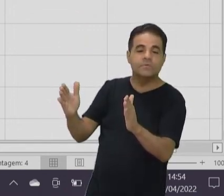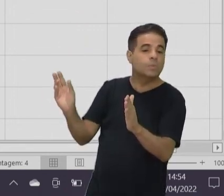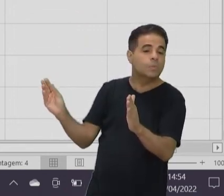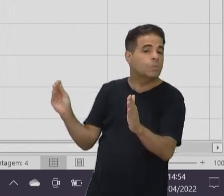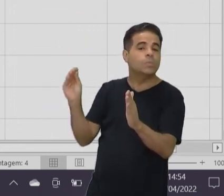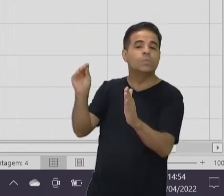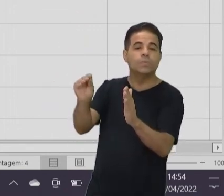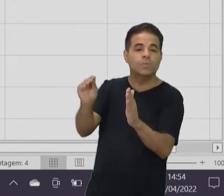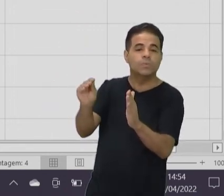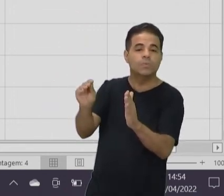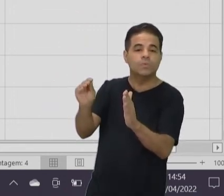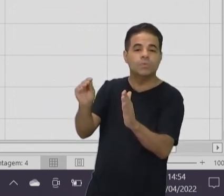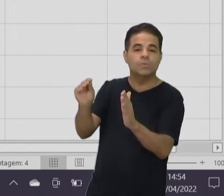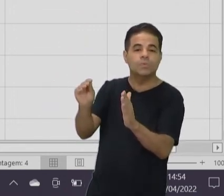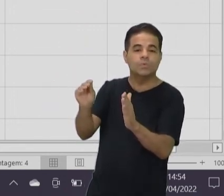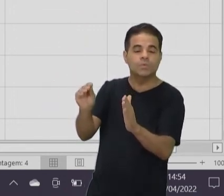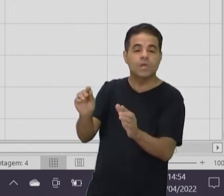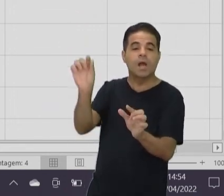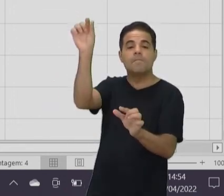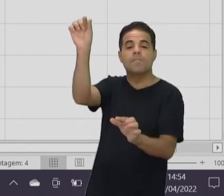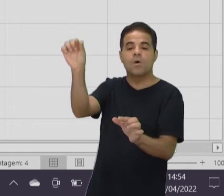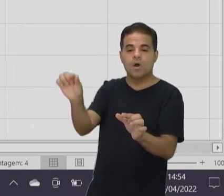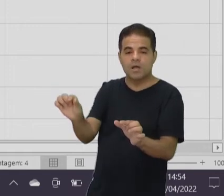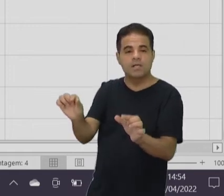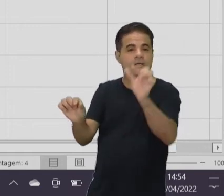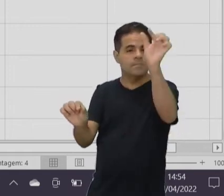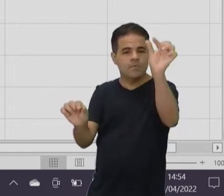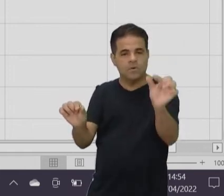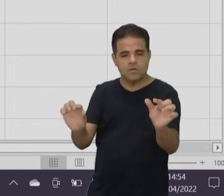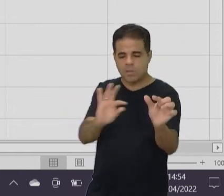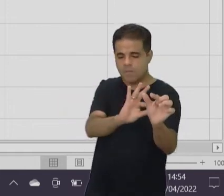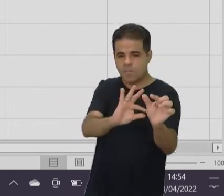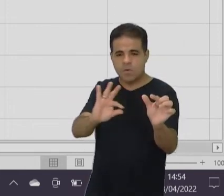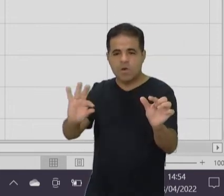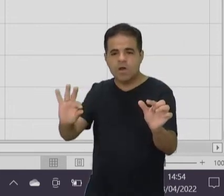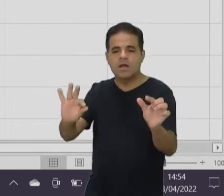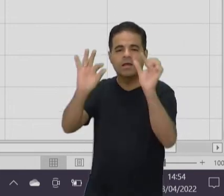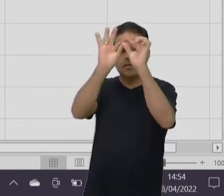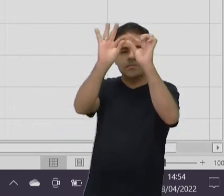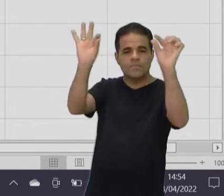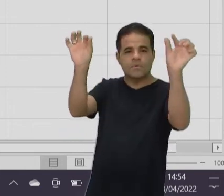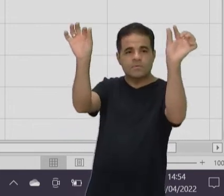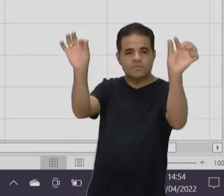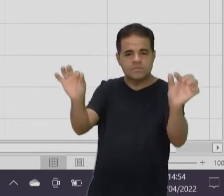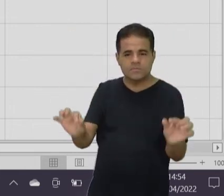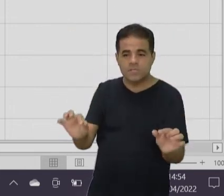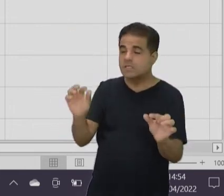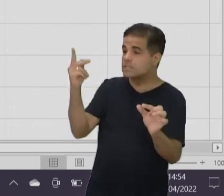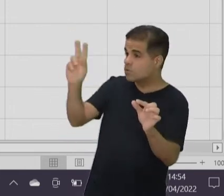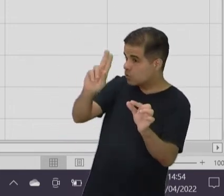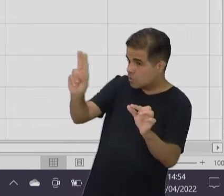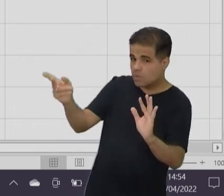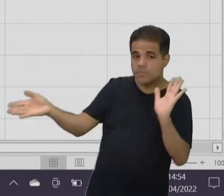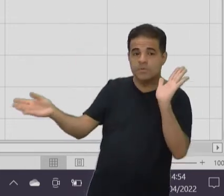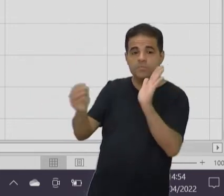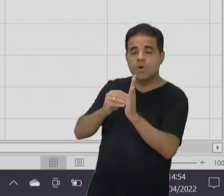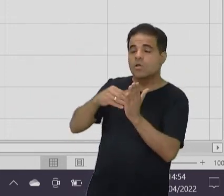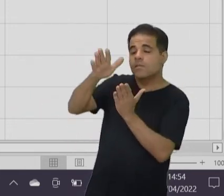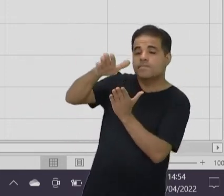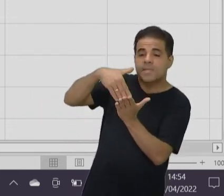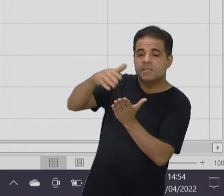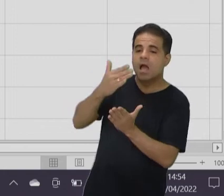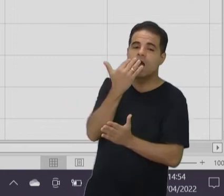colocando até o contorninho. As bordinhas, isso. A gente vai colocar as bordinhas. E aqui no seu nome, a gente pode pintar aí